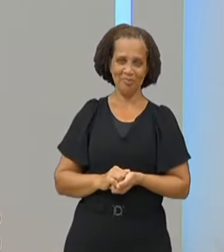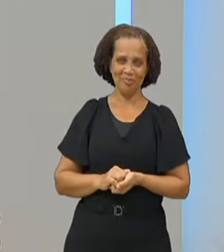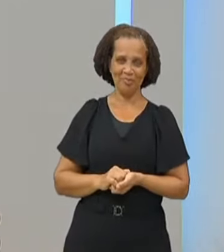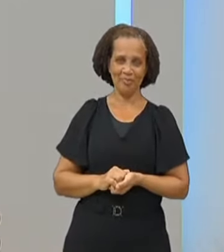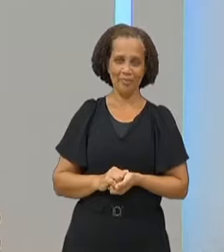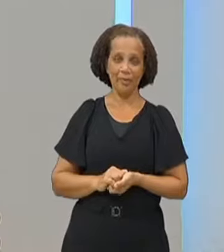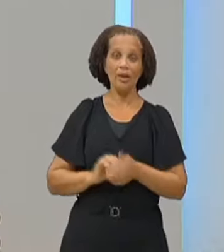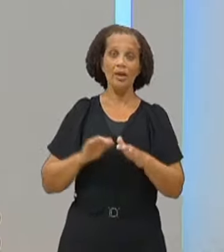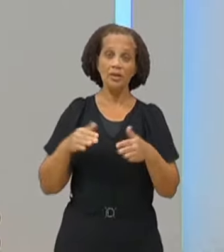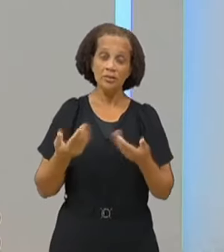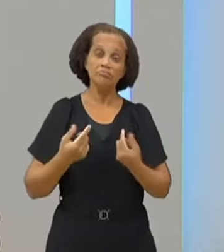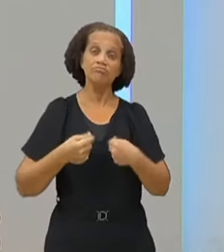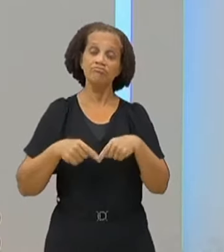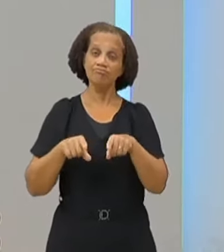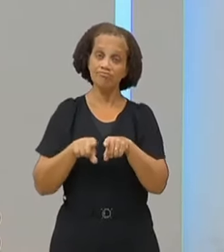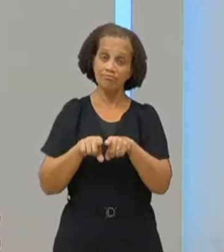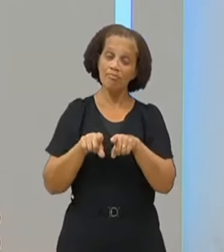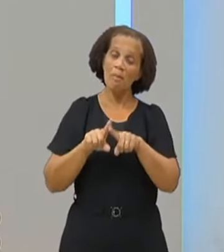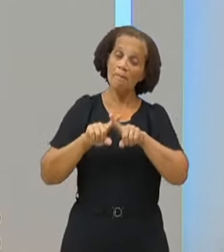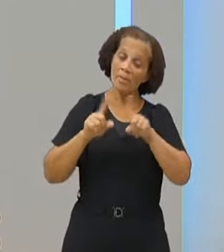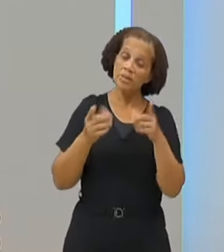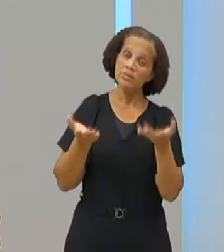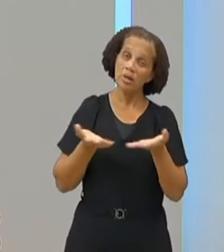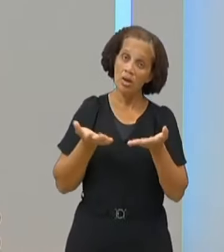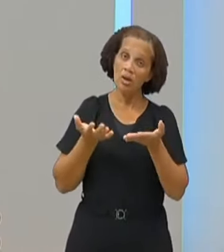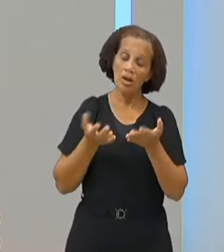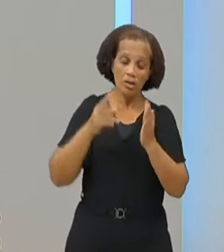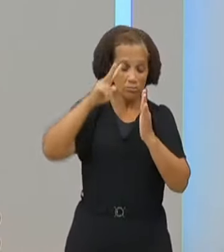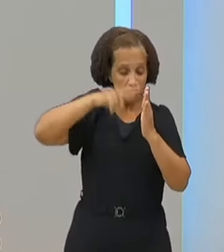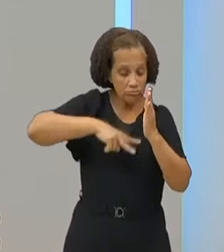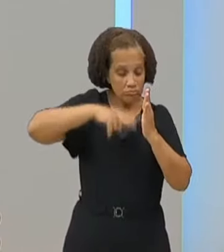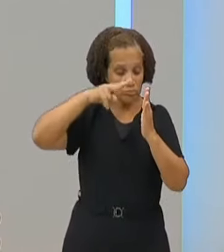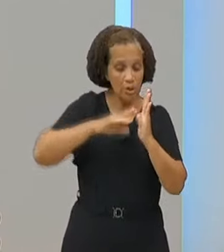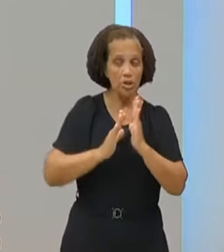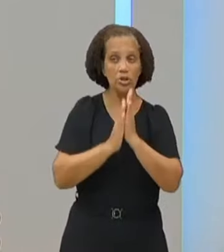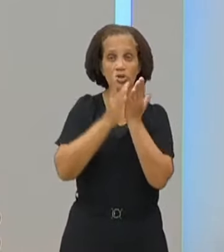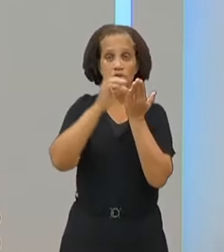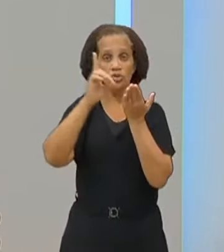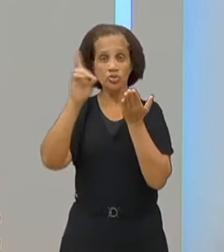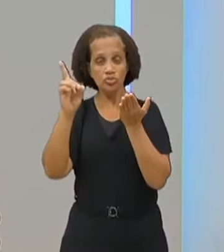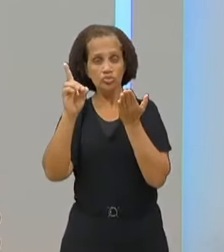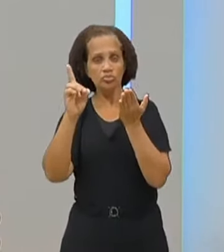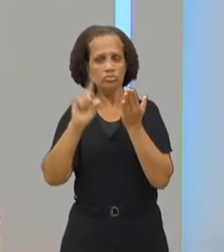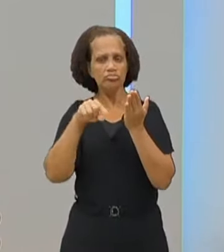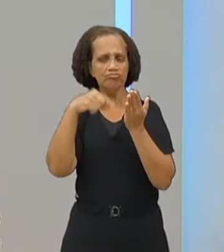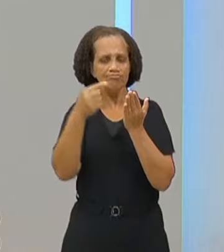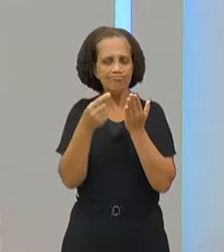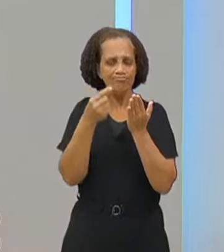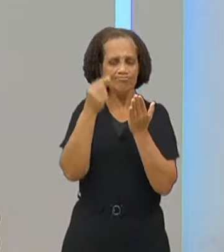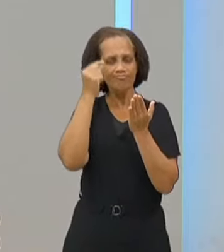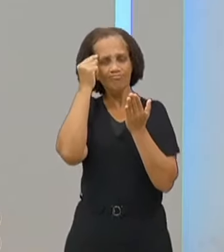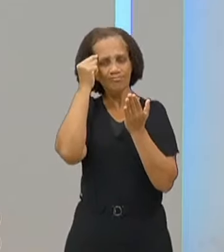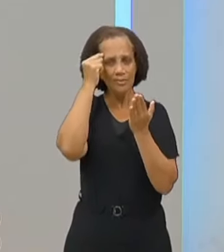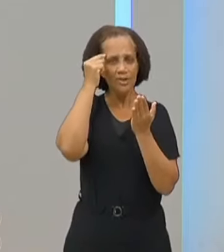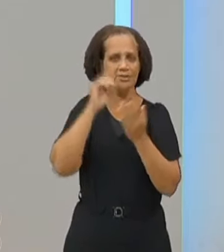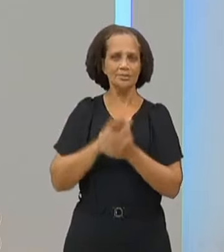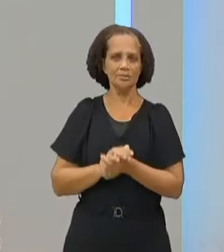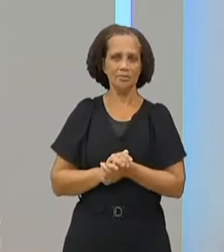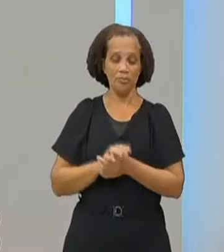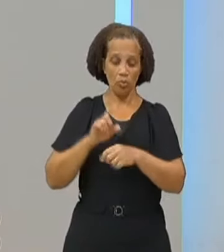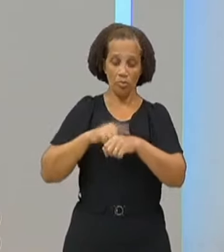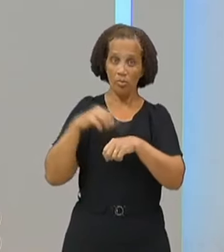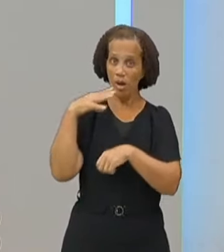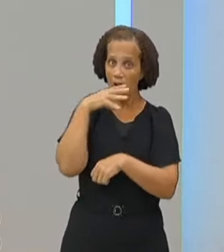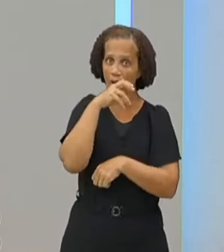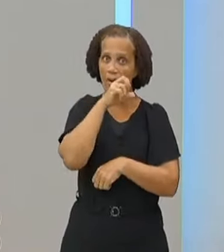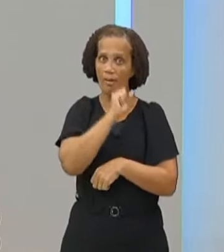irmãos e amigos, eu quero vos convidar para lermos a palavra de Deus e já meditarmos, porque o tempo passa muito rápido,